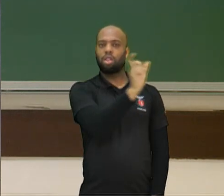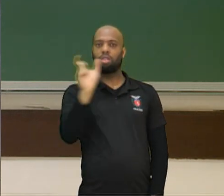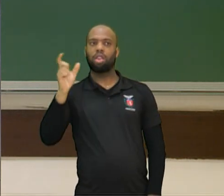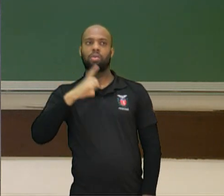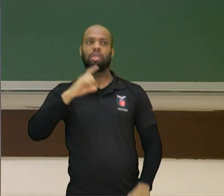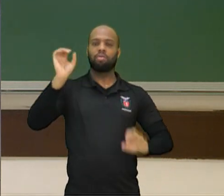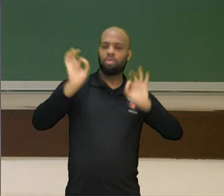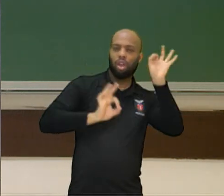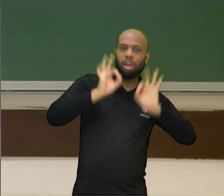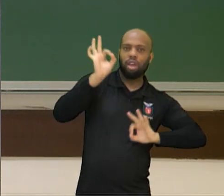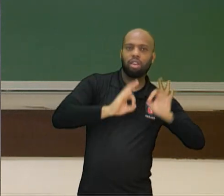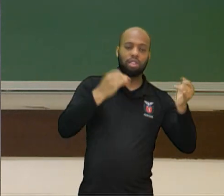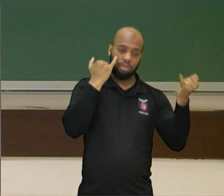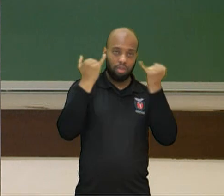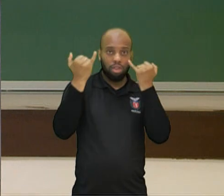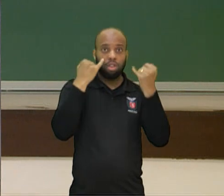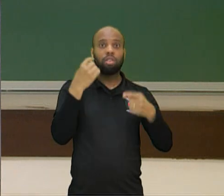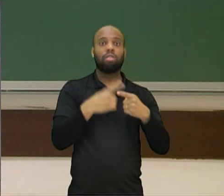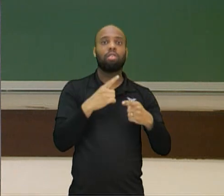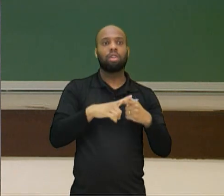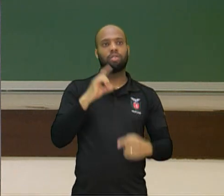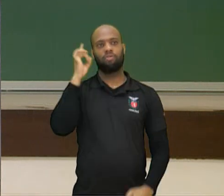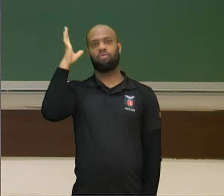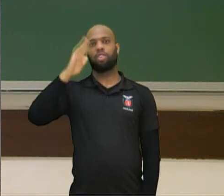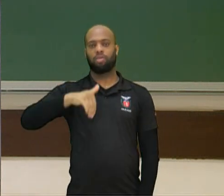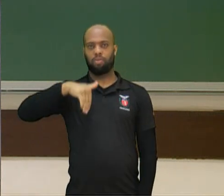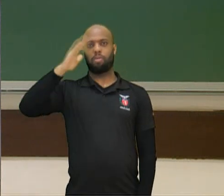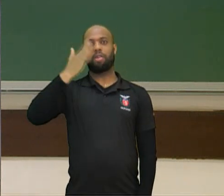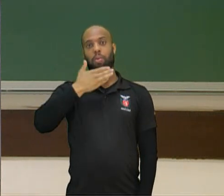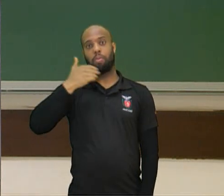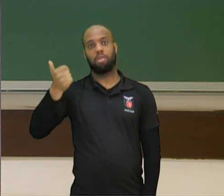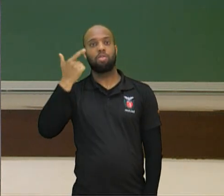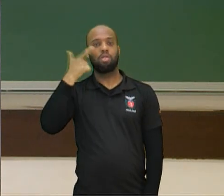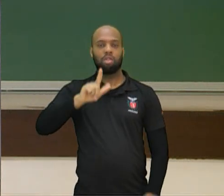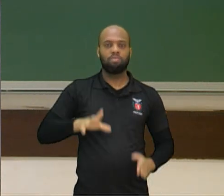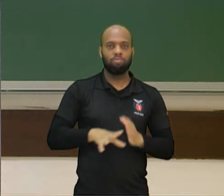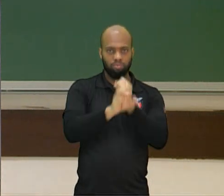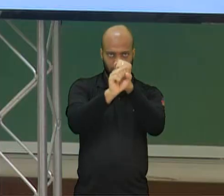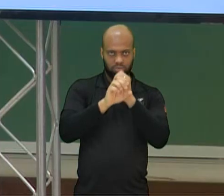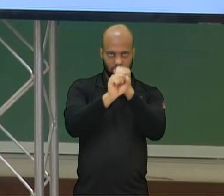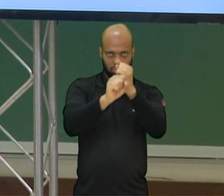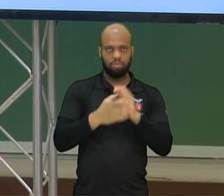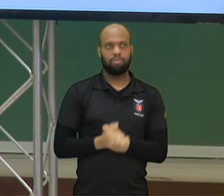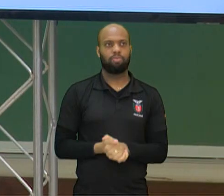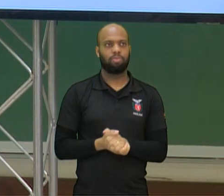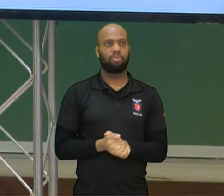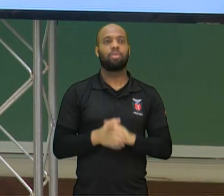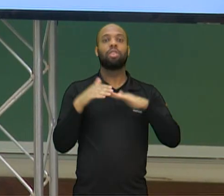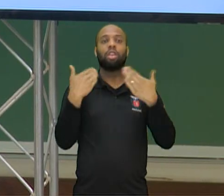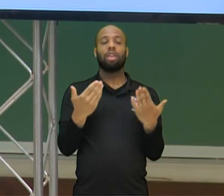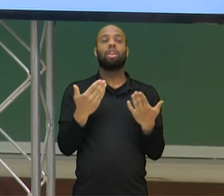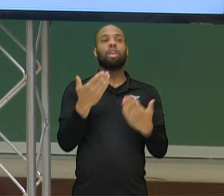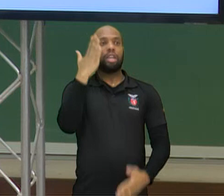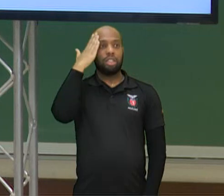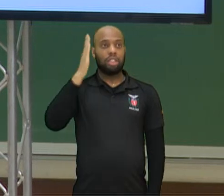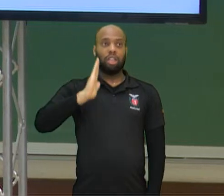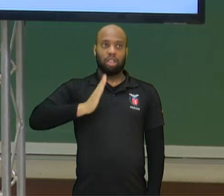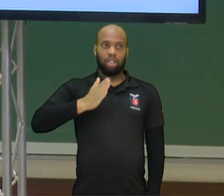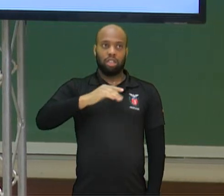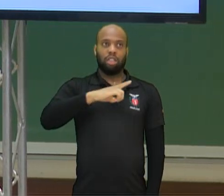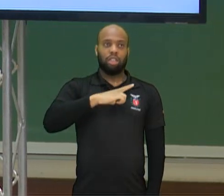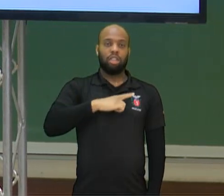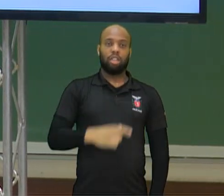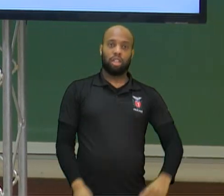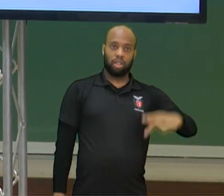nossas informações para que fique mais fácil da gente calcular. Então, a gente sabe que